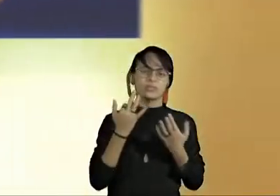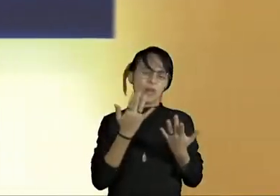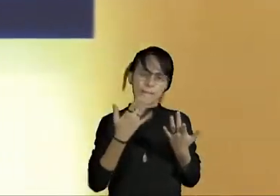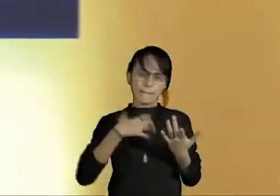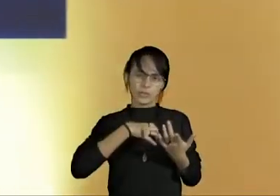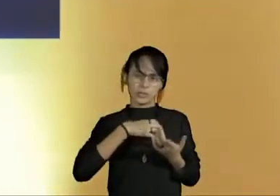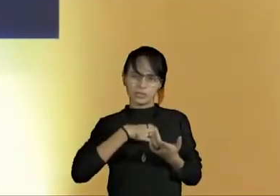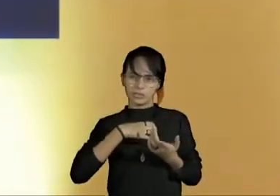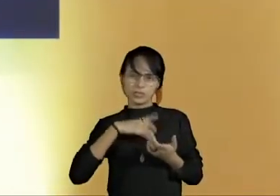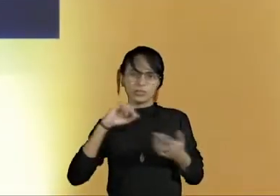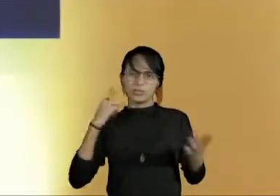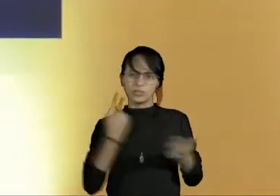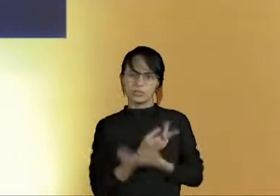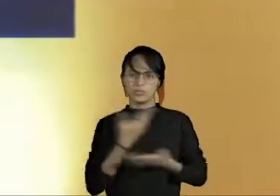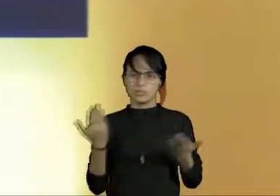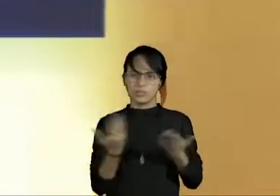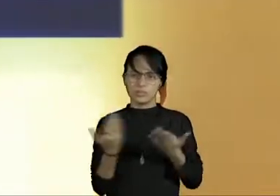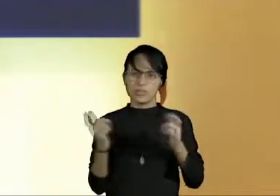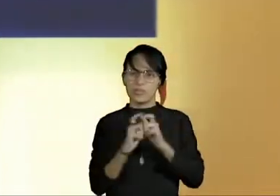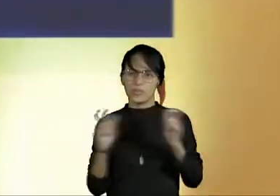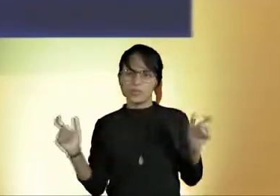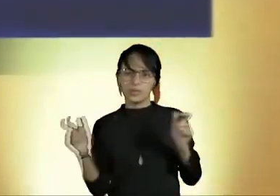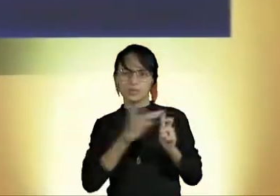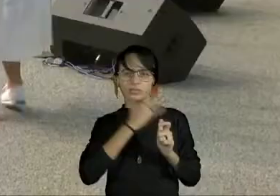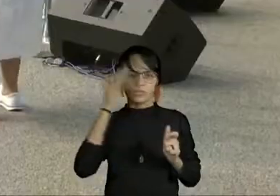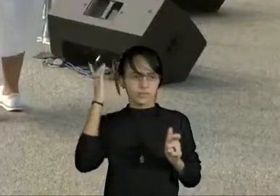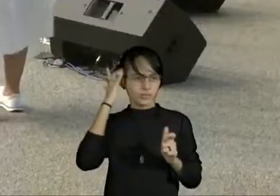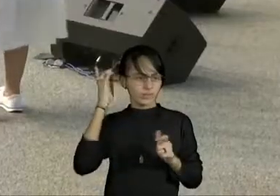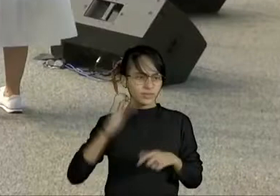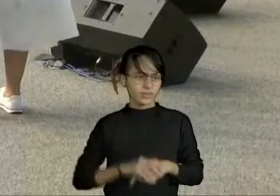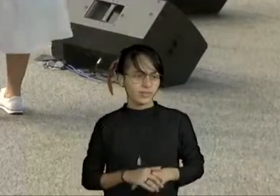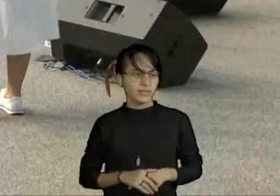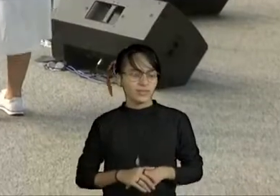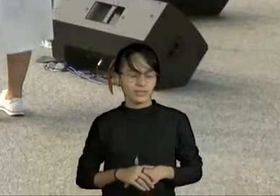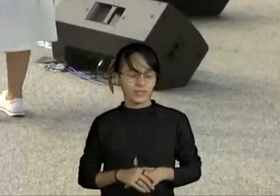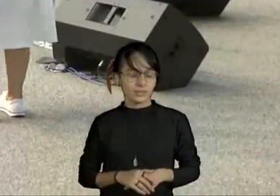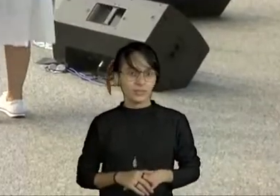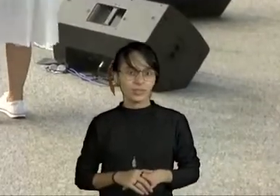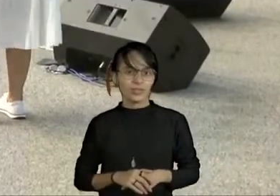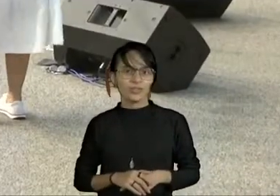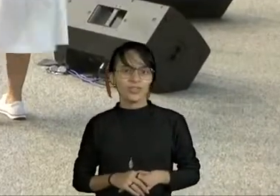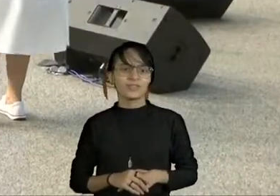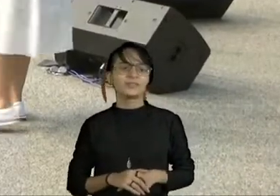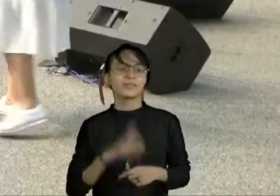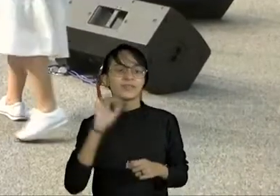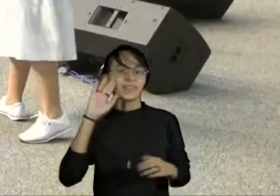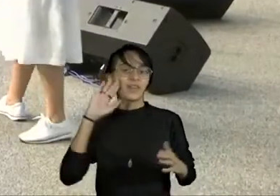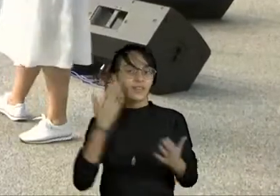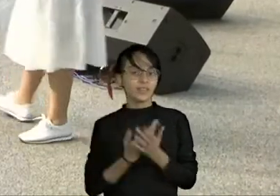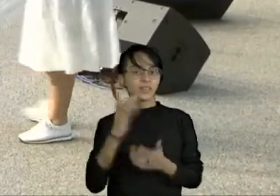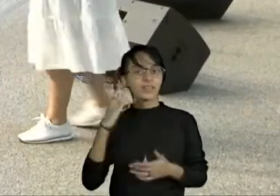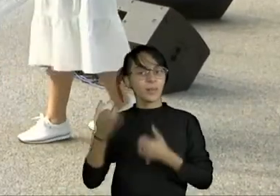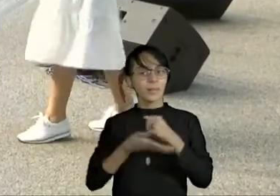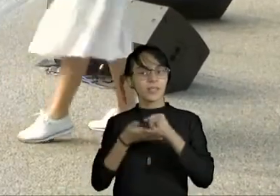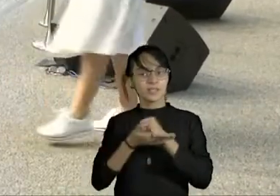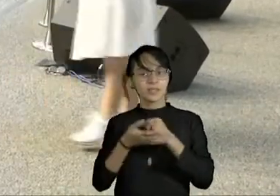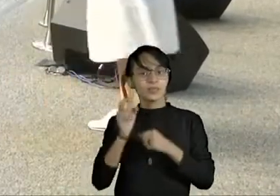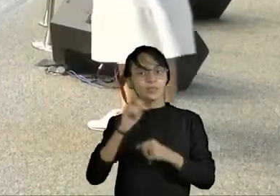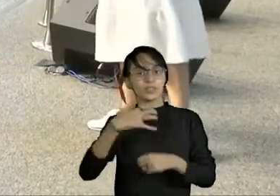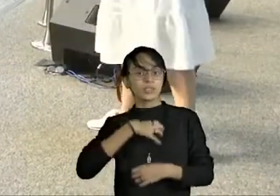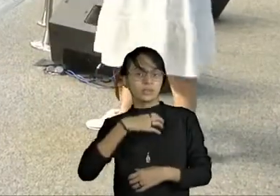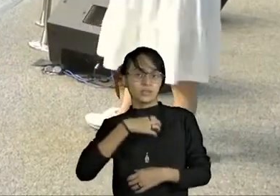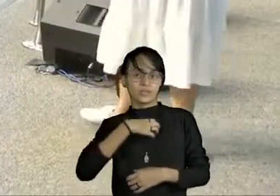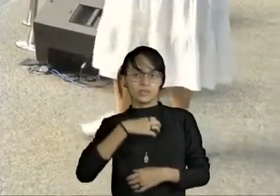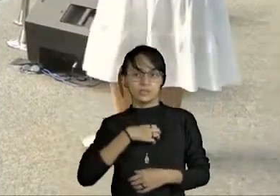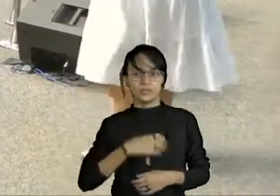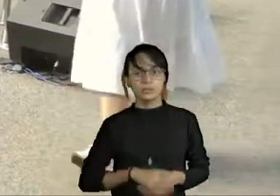está acontecendo hoje? A maioria das pessoas estão conduzindo a sua crença em Deus baseado naquilo que elas